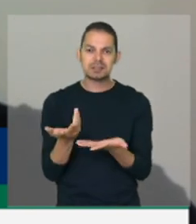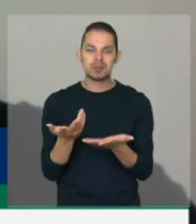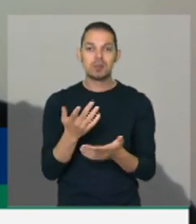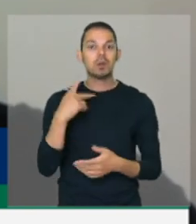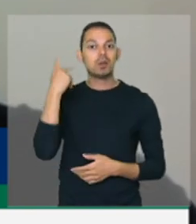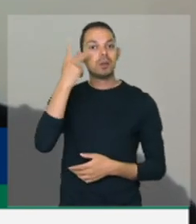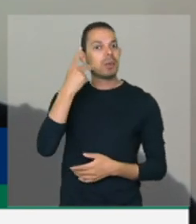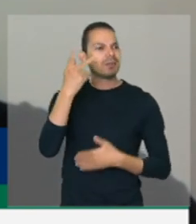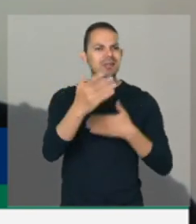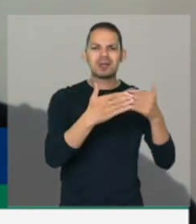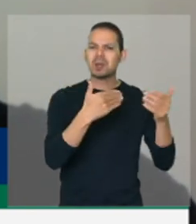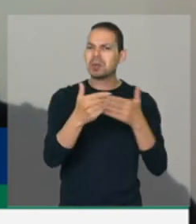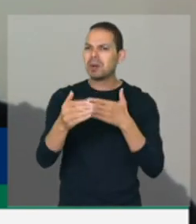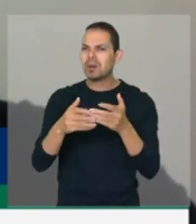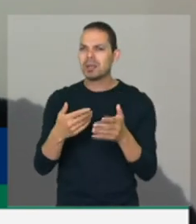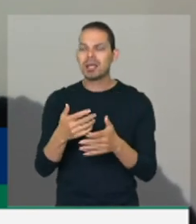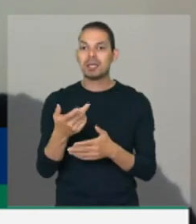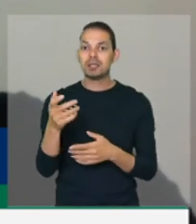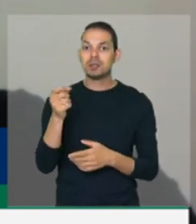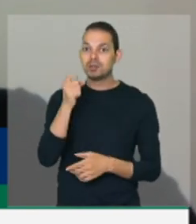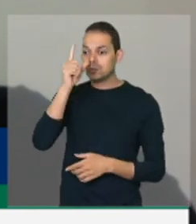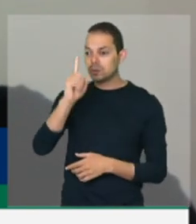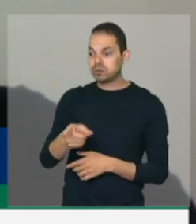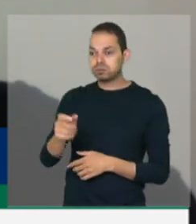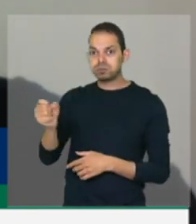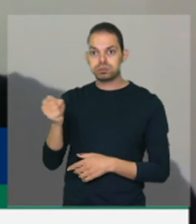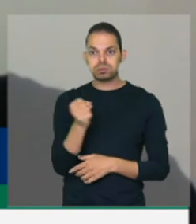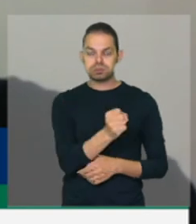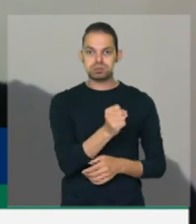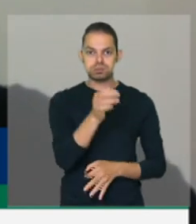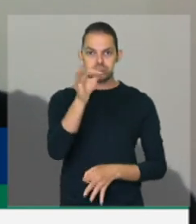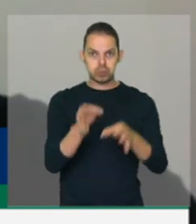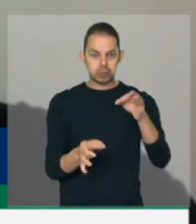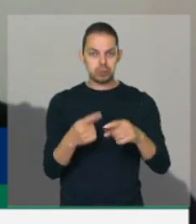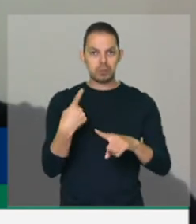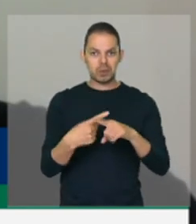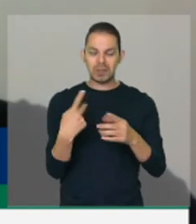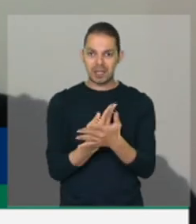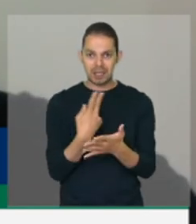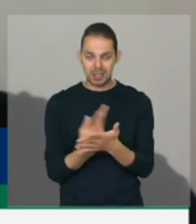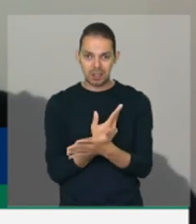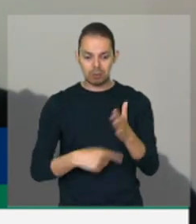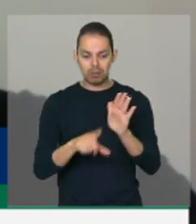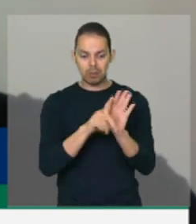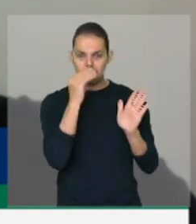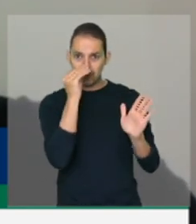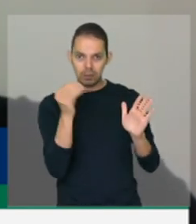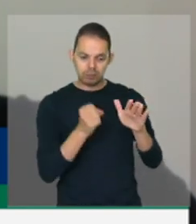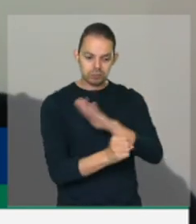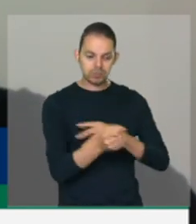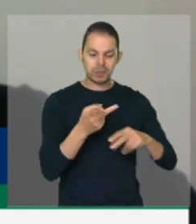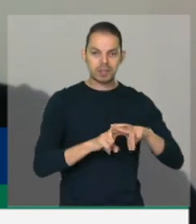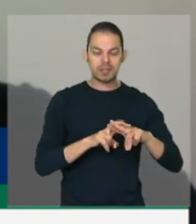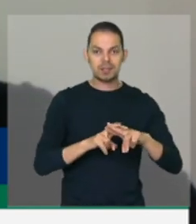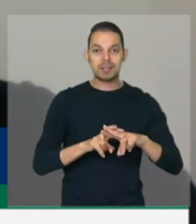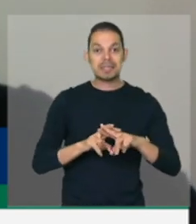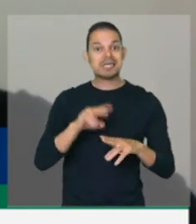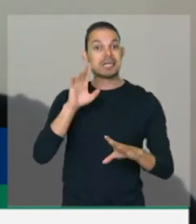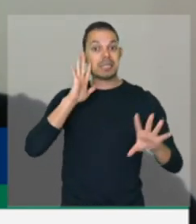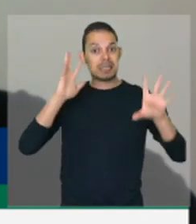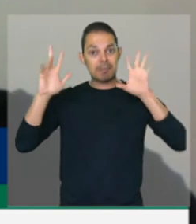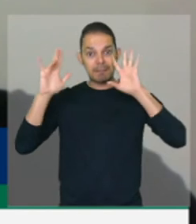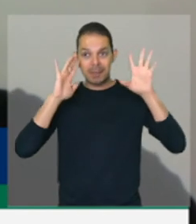parlamentar qualquer dá voz de prisão contra um magistrado por ato ilegalmente praticado? O mínimo exercício de apenas imaginar algo